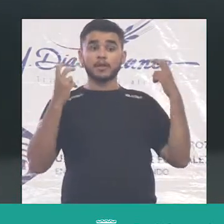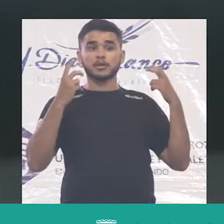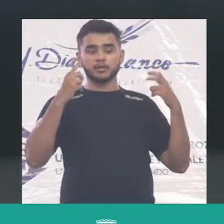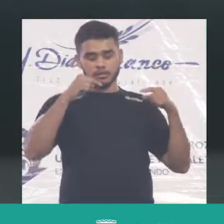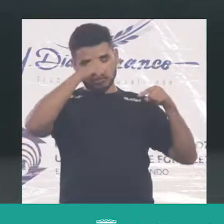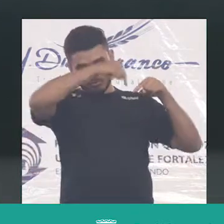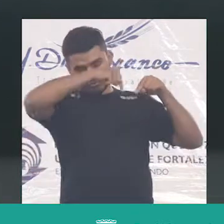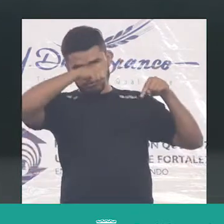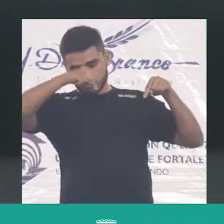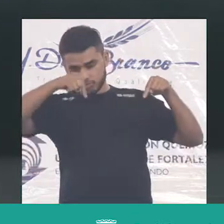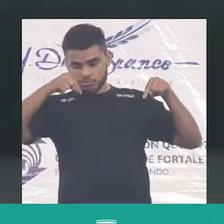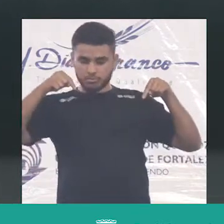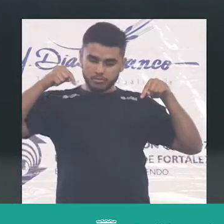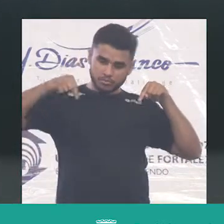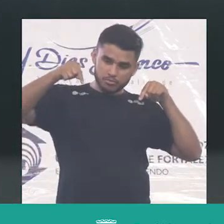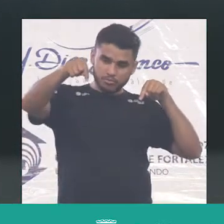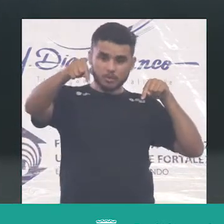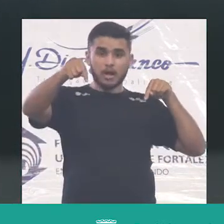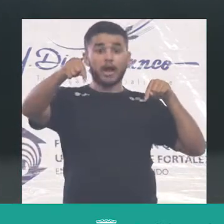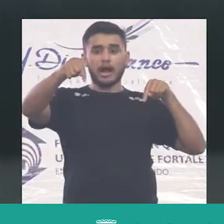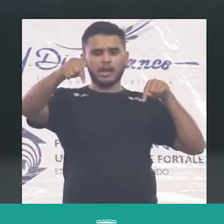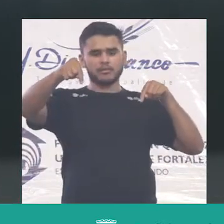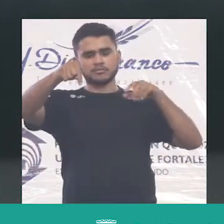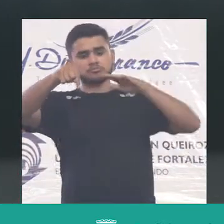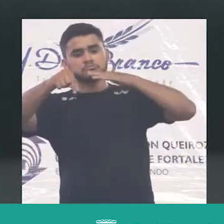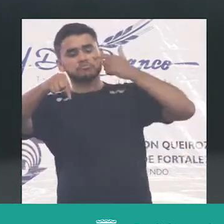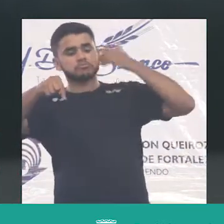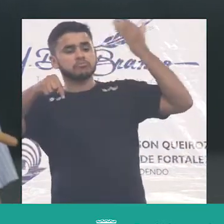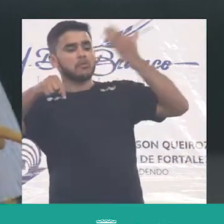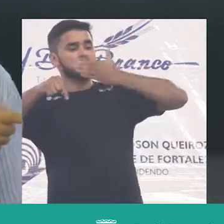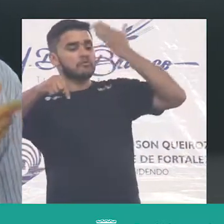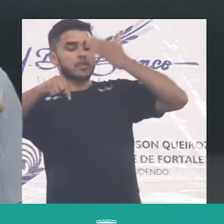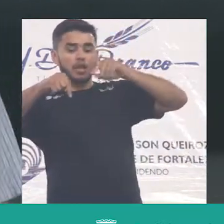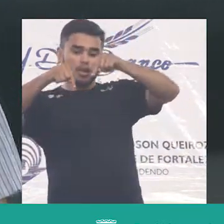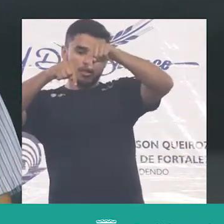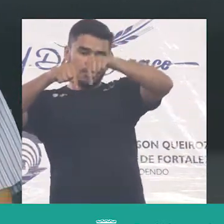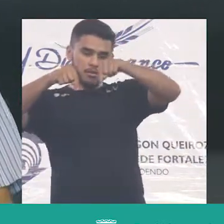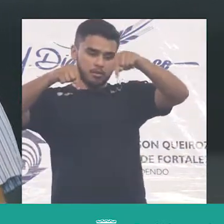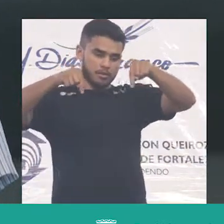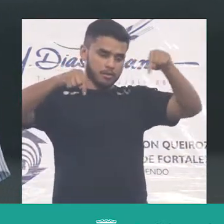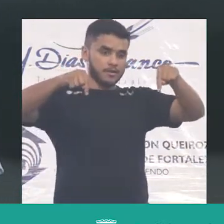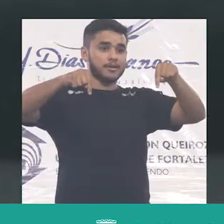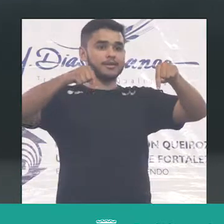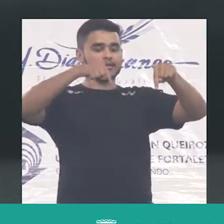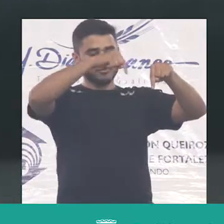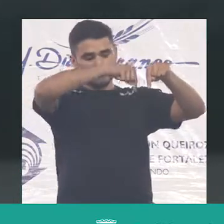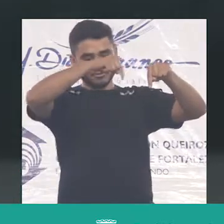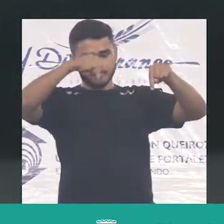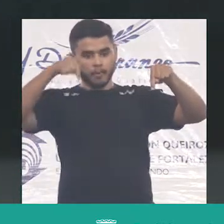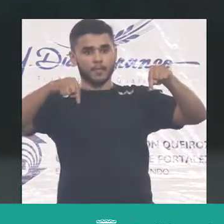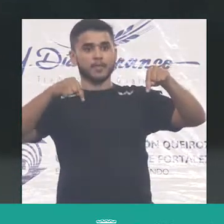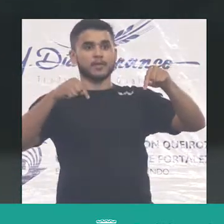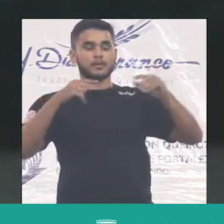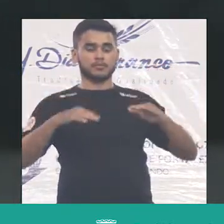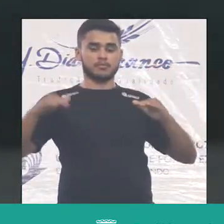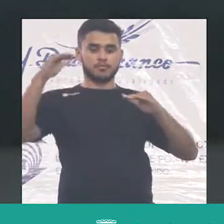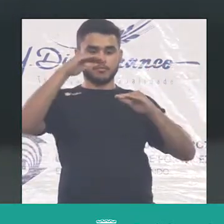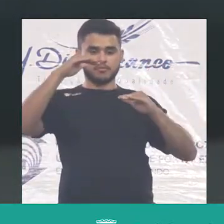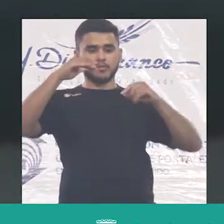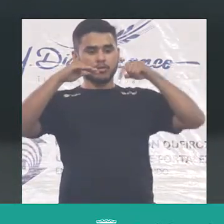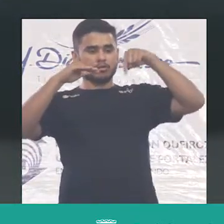perceber um padrão. Como é que eu chego nesses 14 aí? Para eu chegar